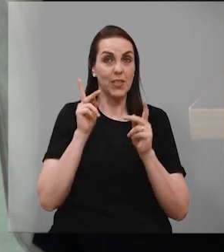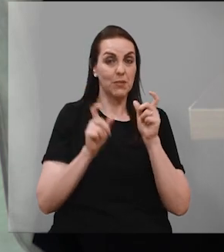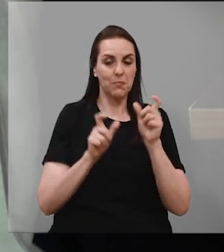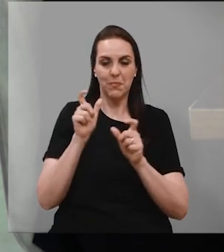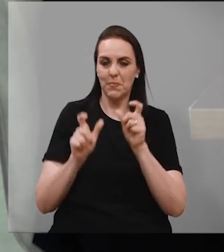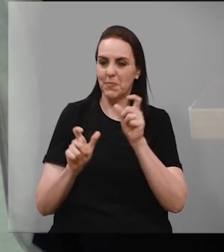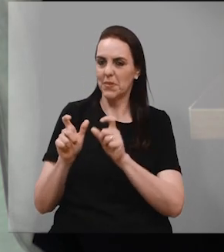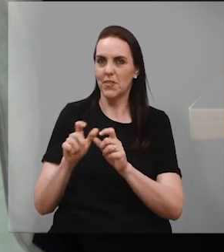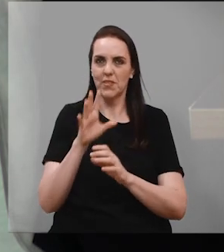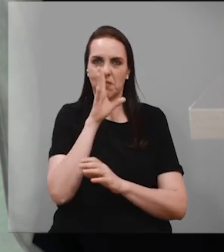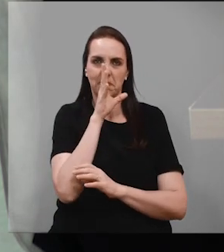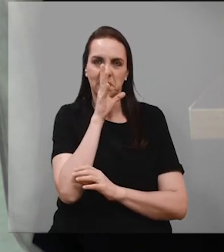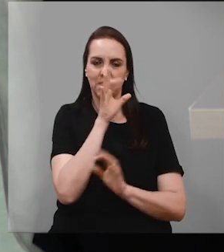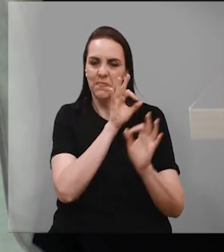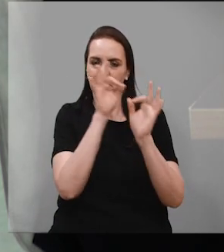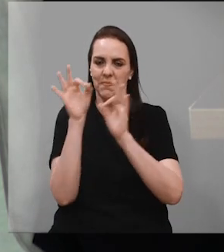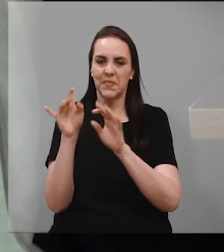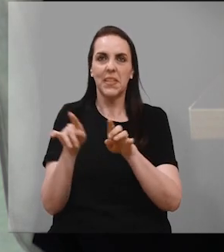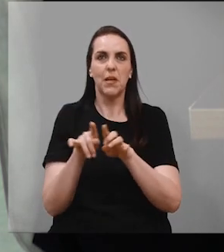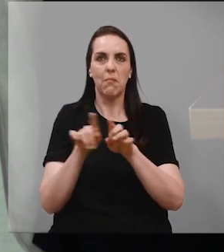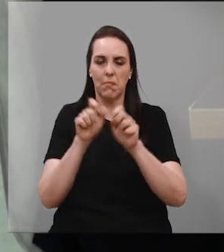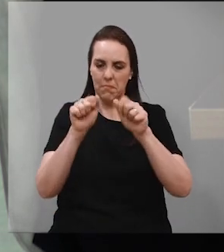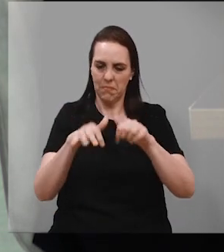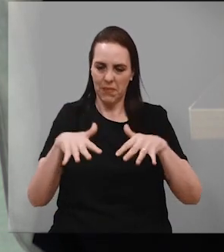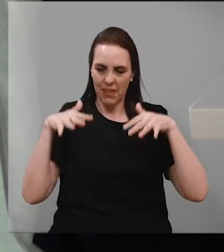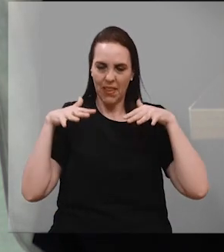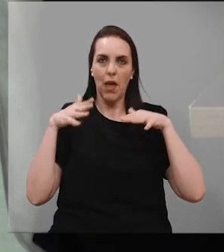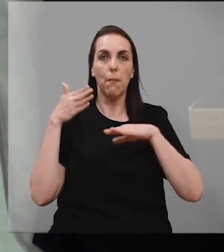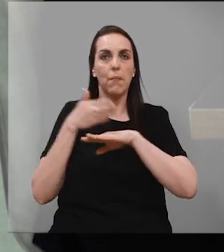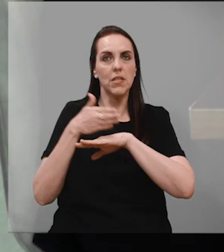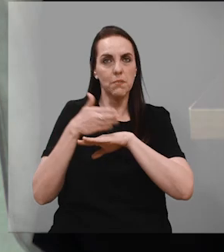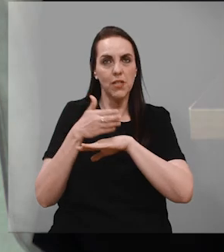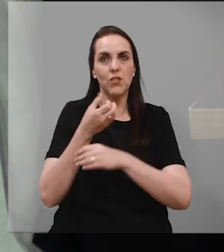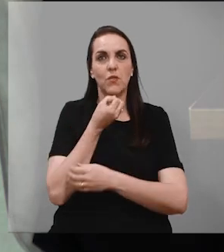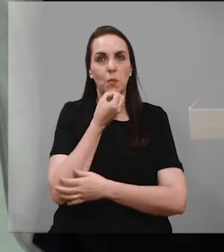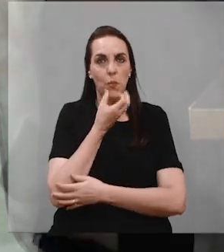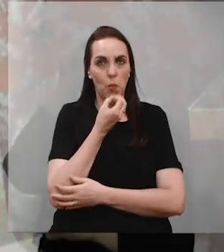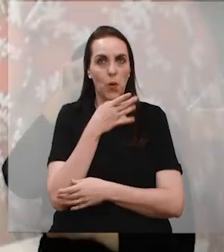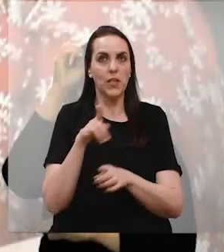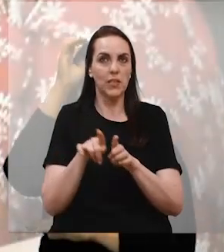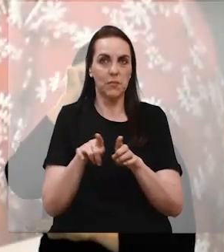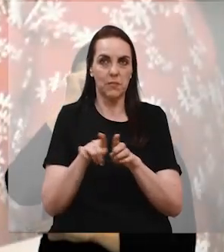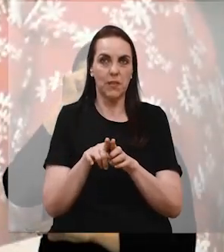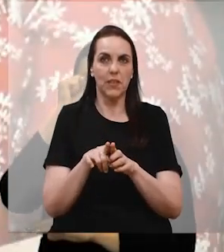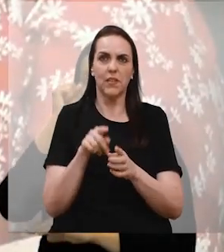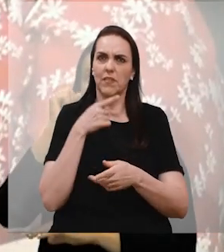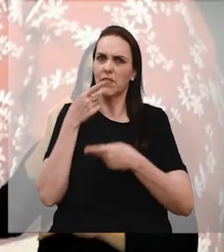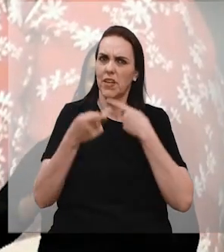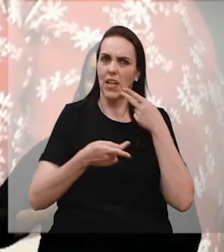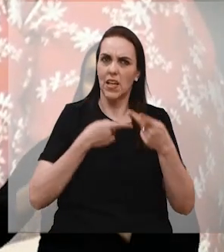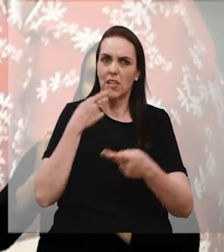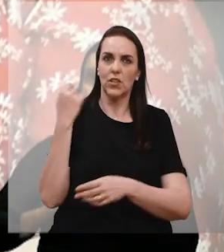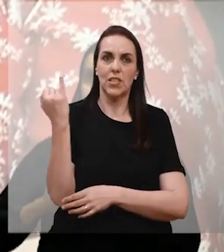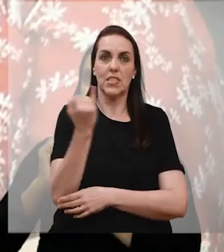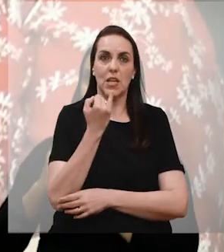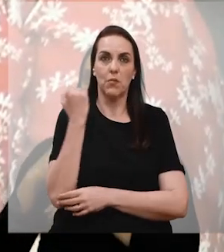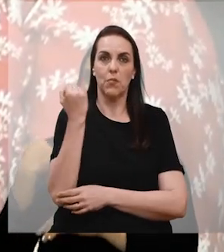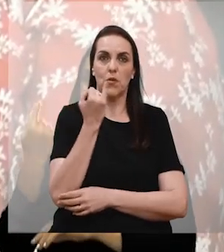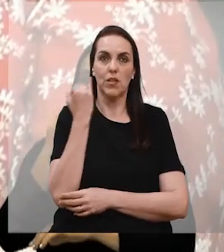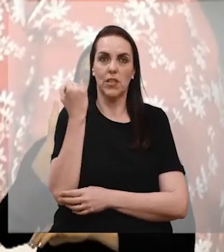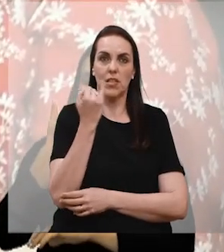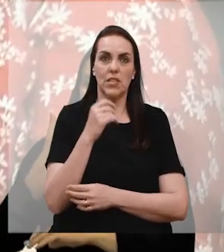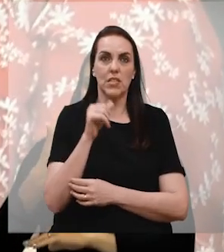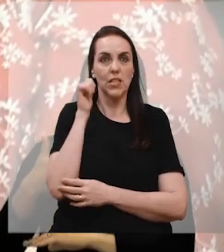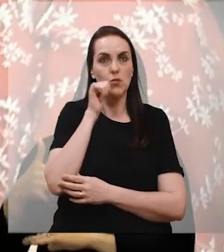público também, uma plateia muito participativa e muito boa também, falando dessa